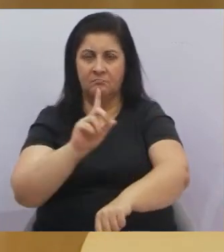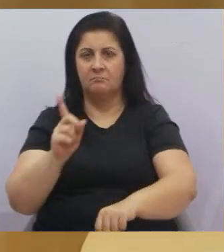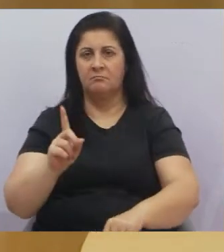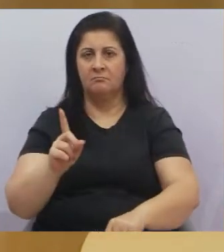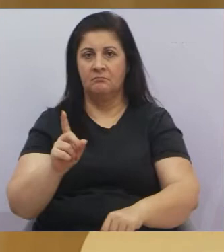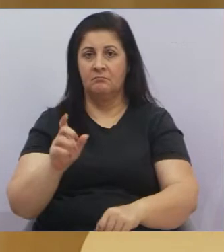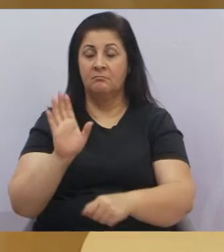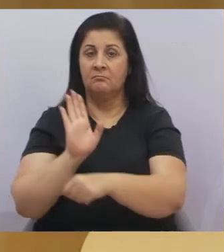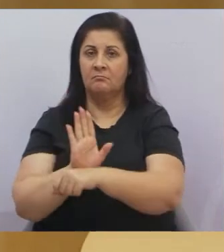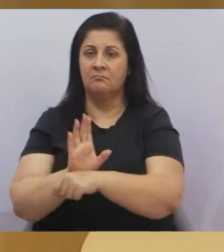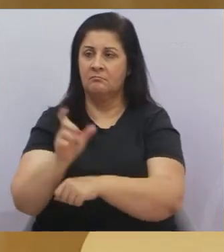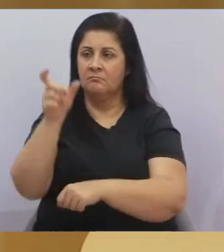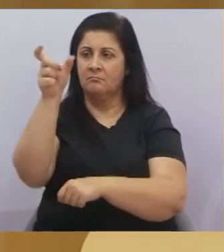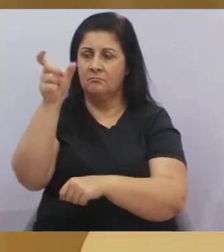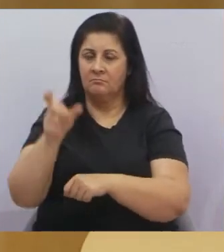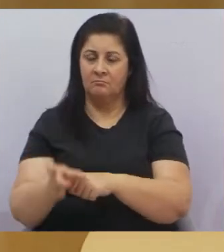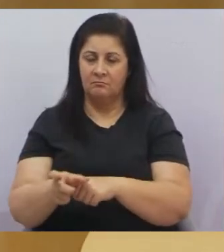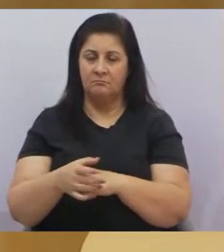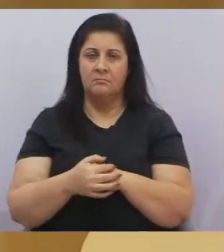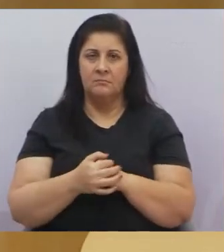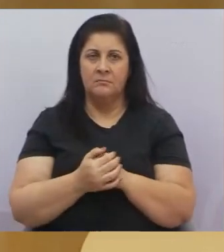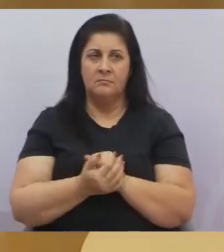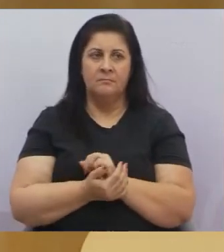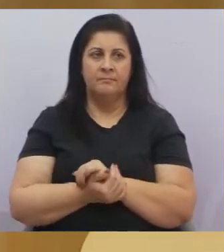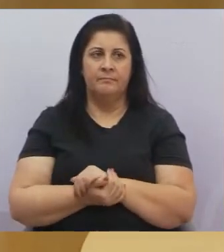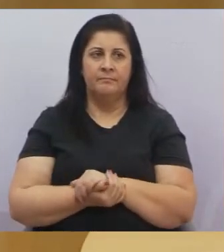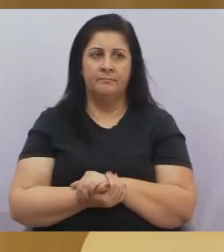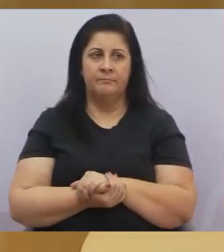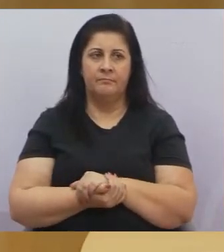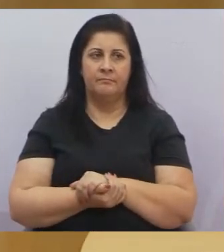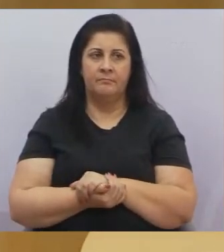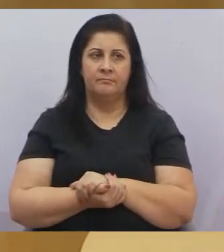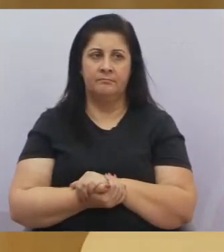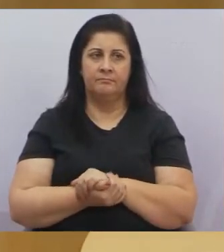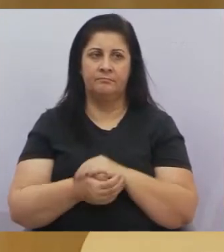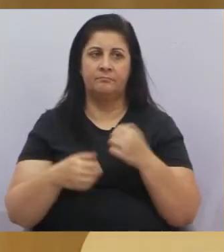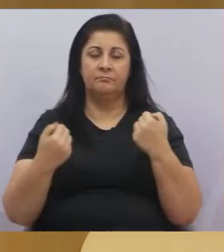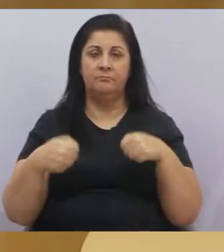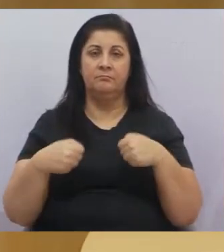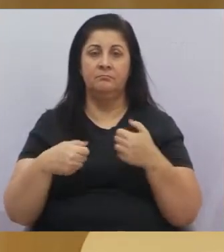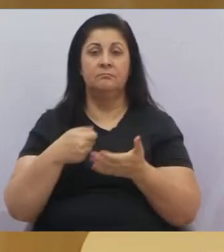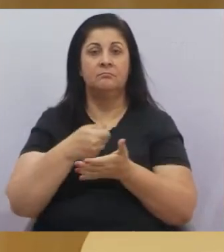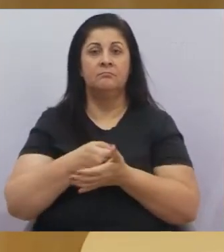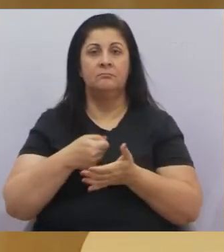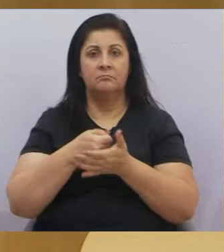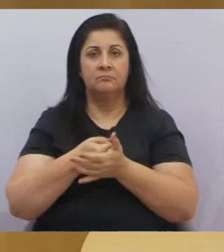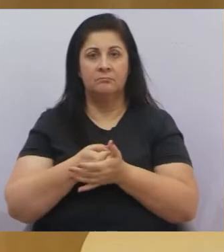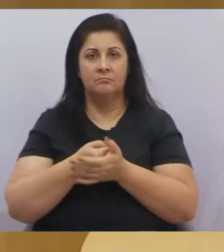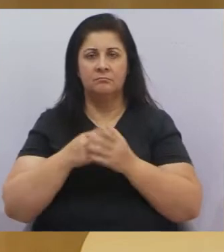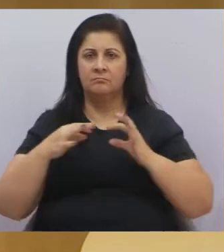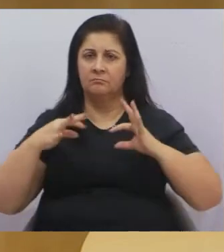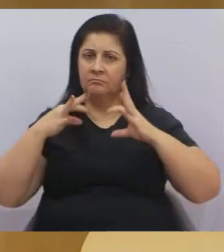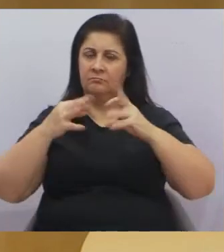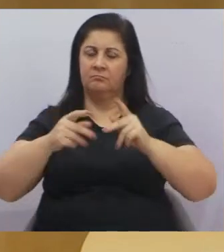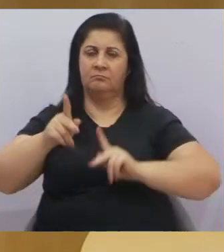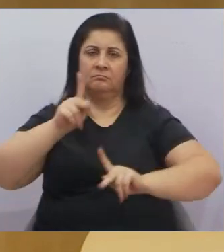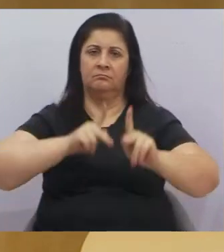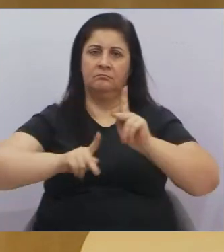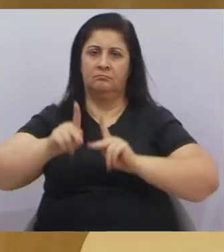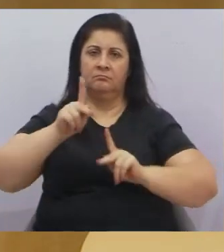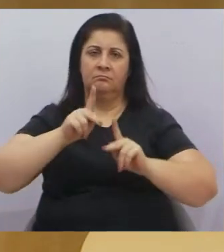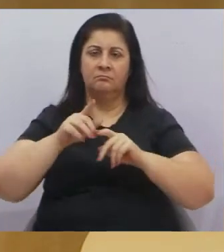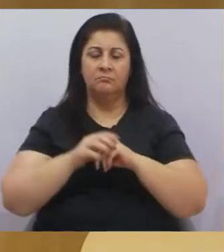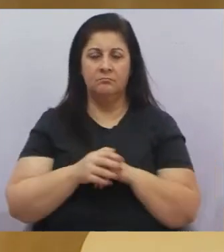humanitária que chega às comunidades. Então, nós deveremos lutar pela humanidade toda, não só